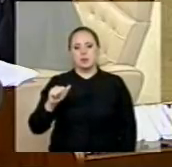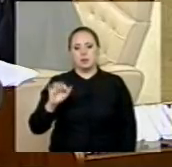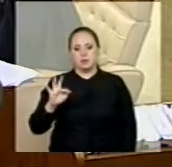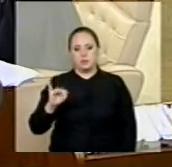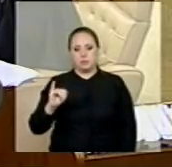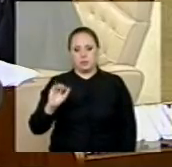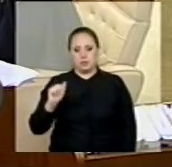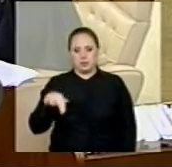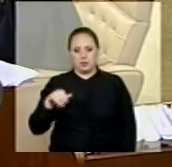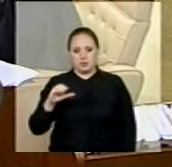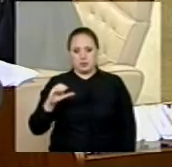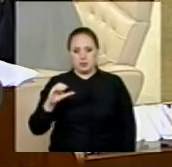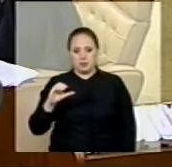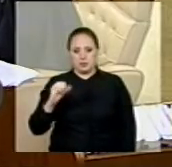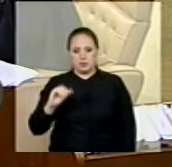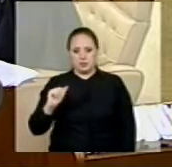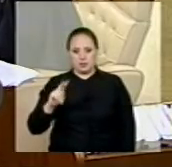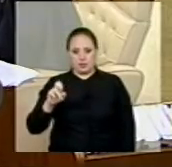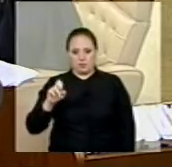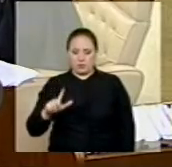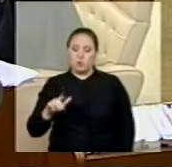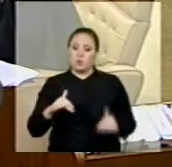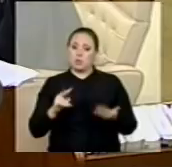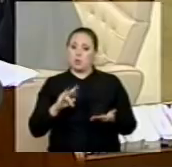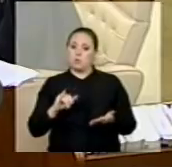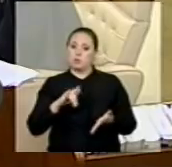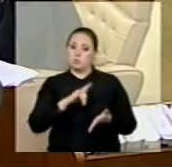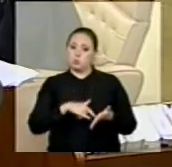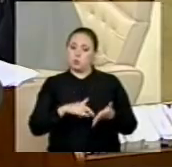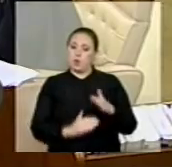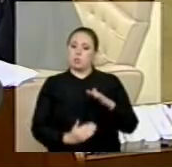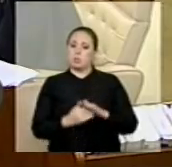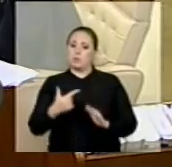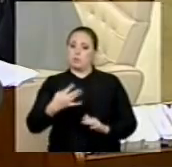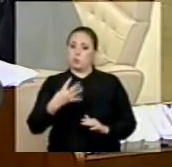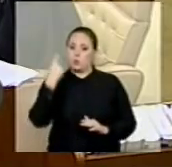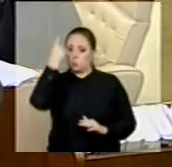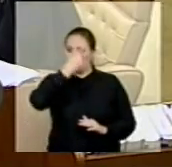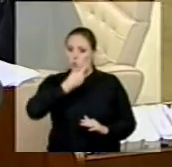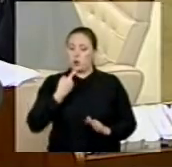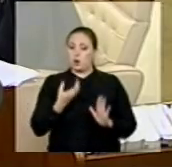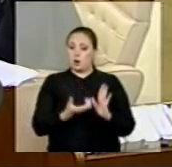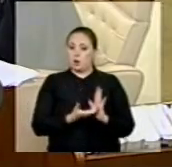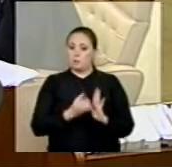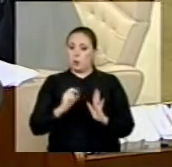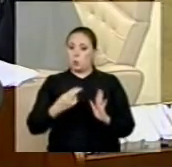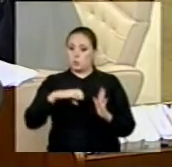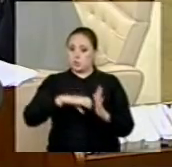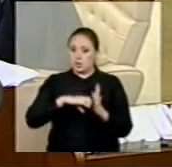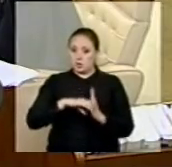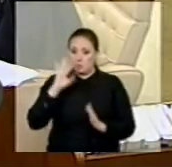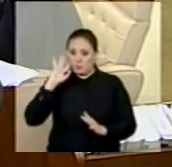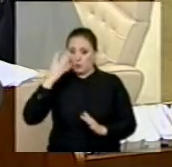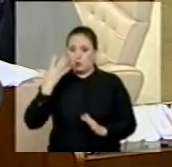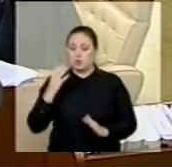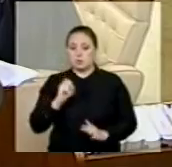autos serão remetidos dentro de 24 horas à casa respectiva, para que, pelo voto da maioria